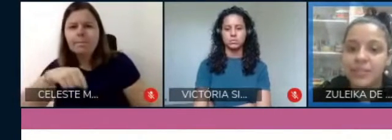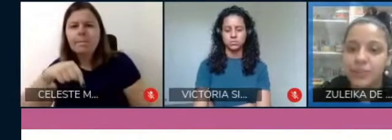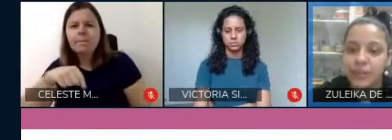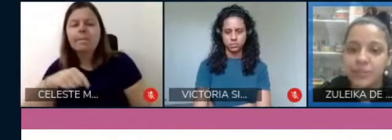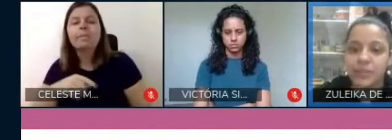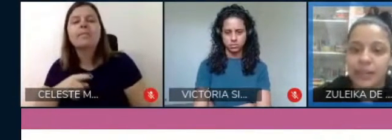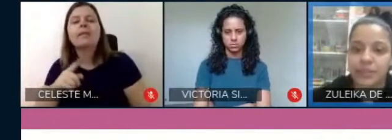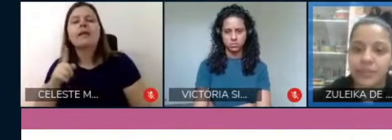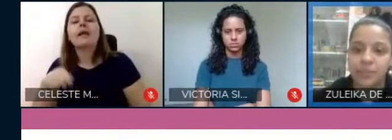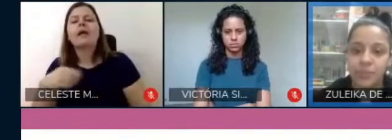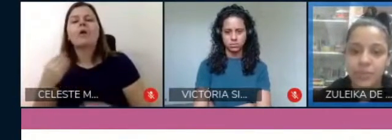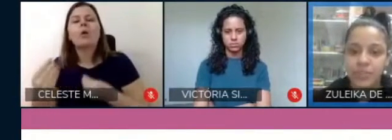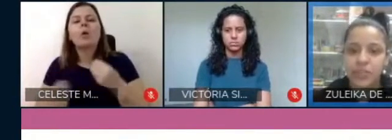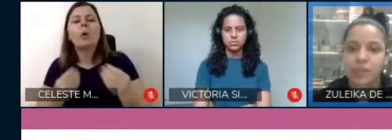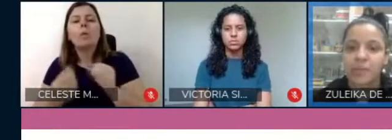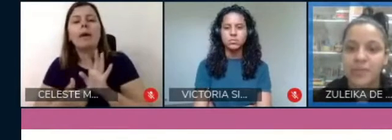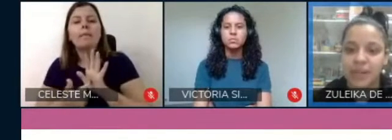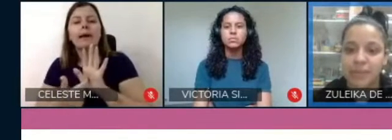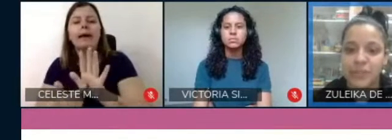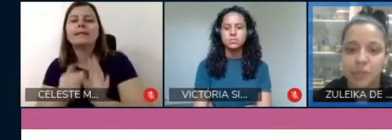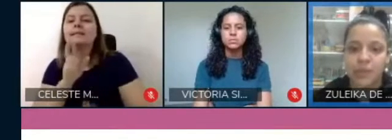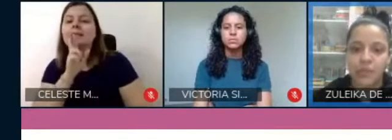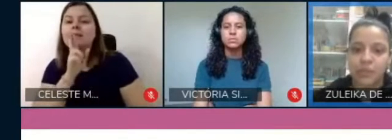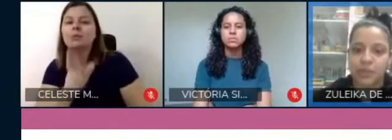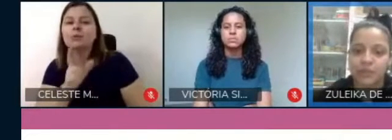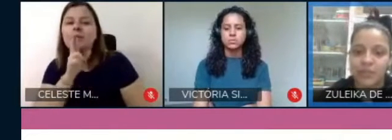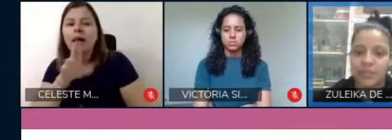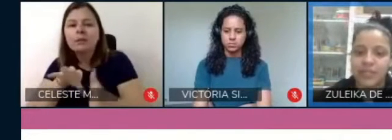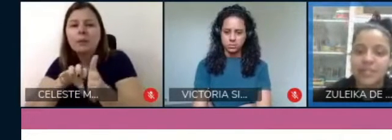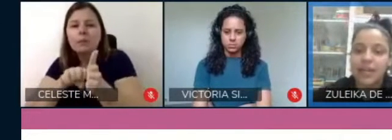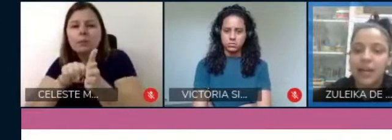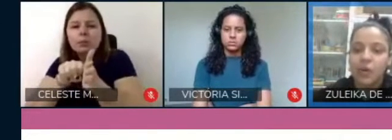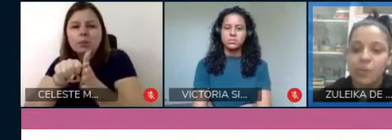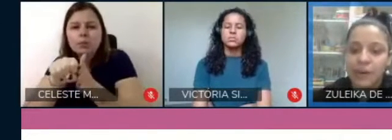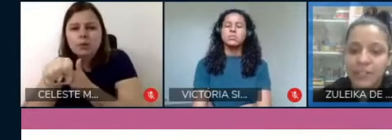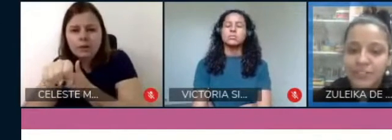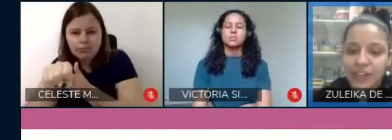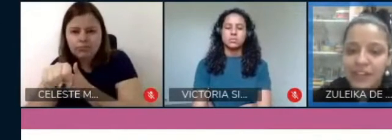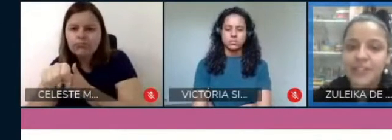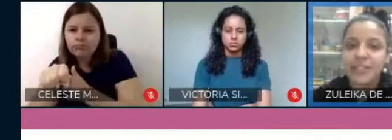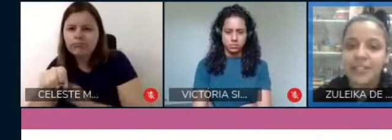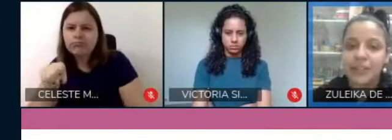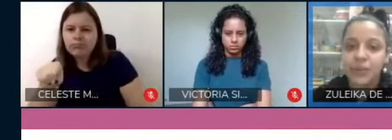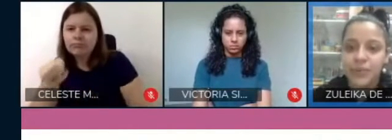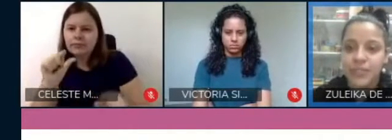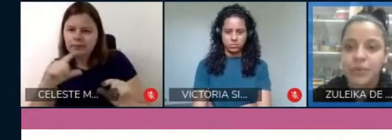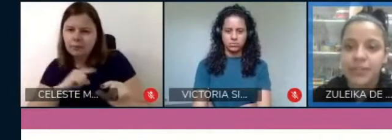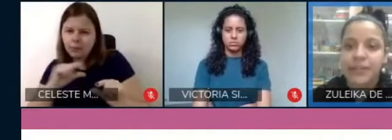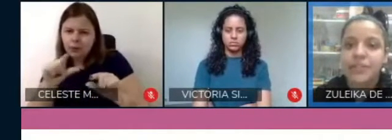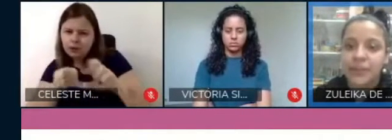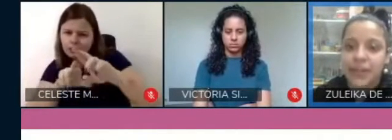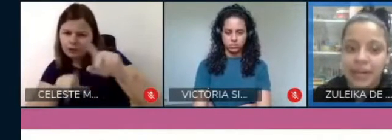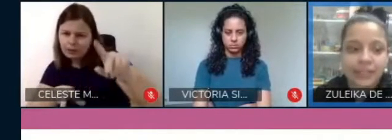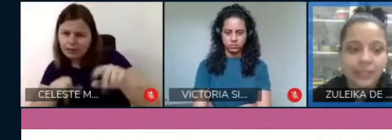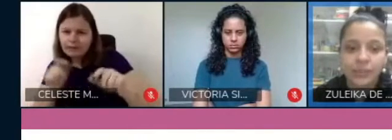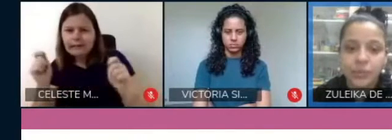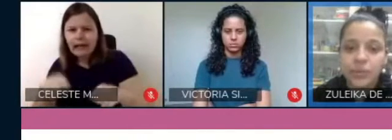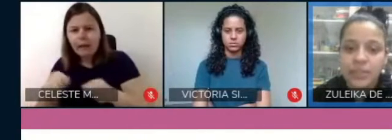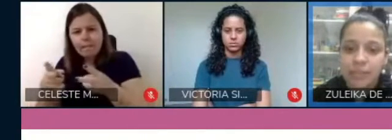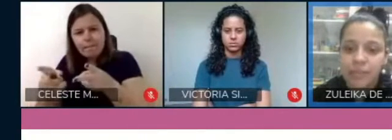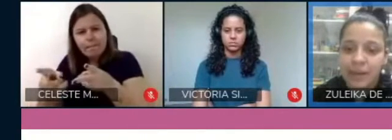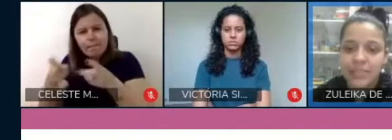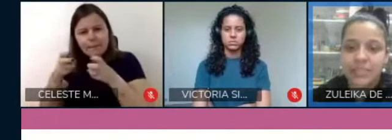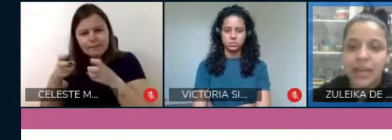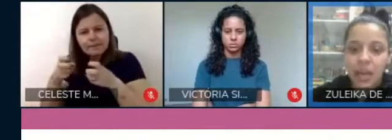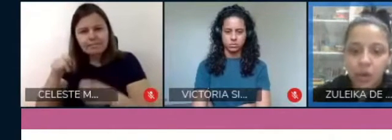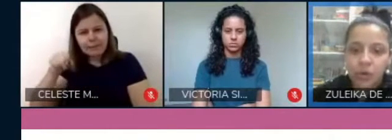como aparece o resultado de busca, só para mostrar mais de pertinho para vocês, uma diferença que eu consigo identificar